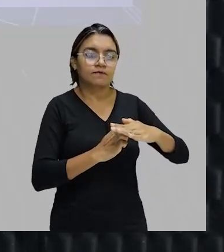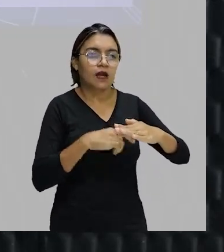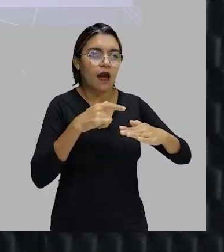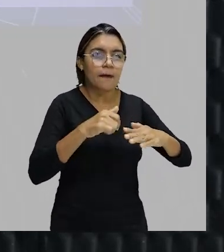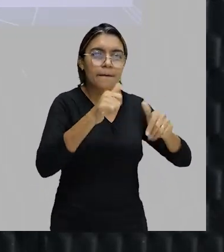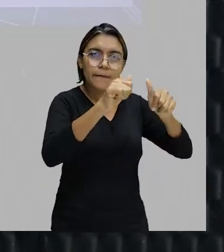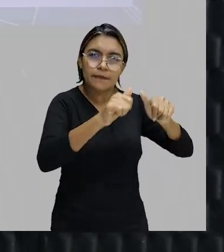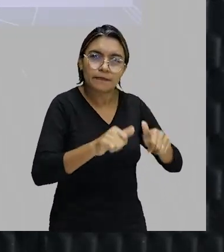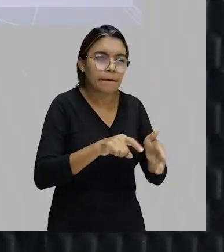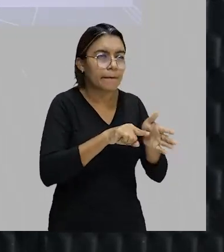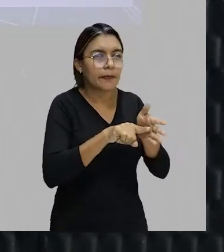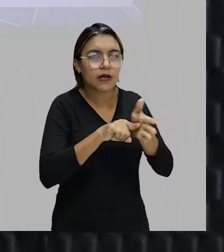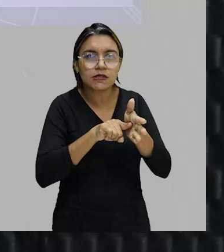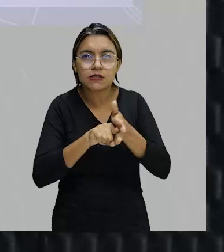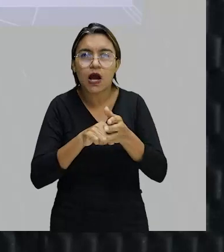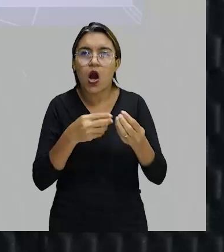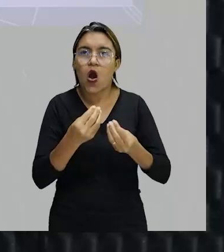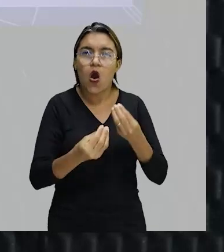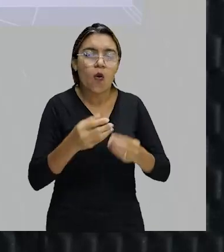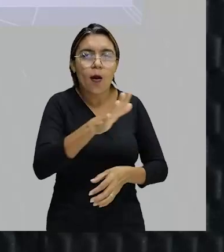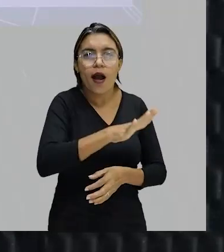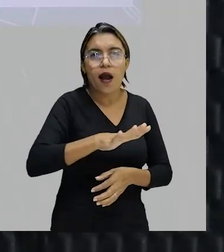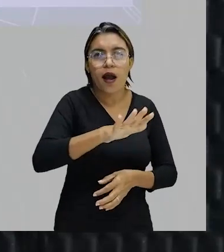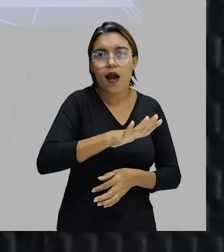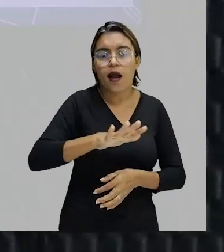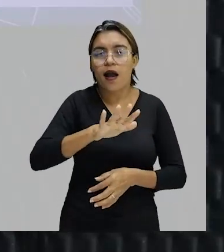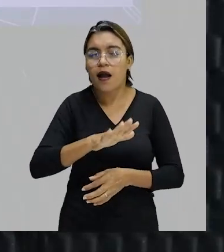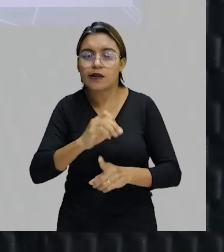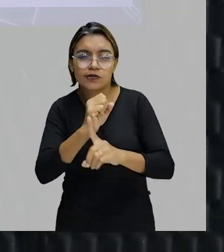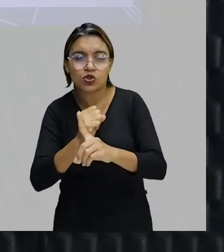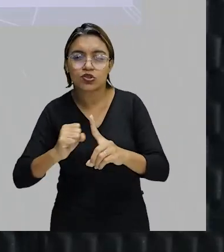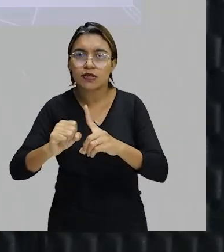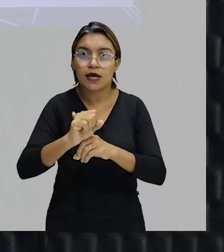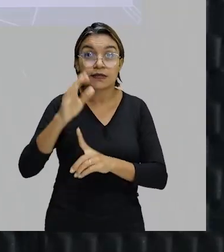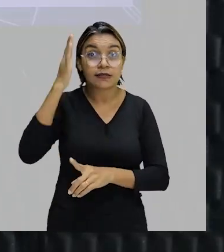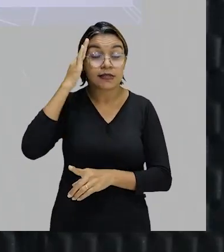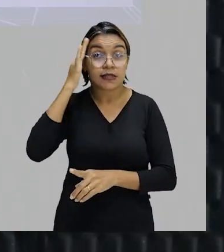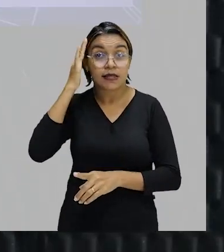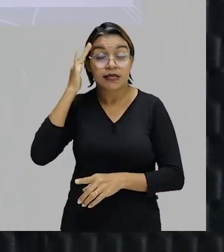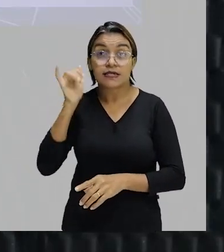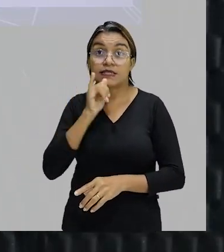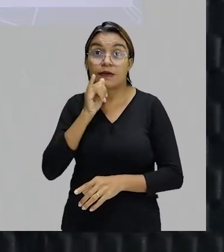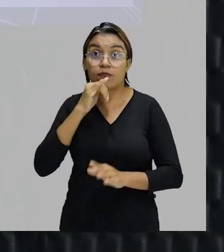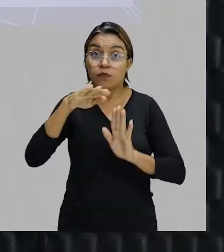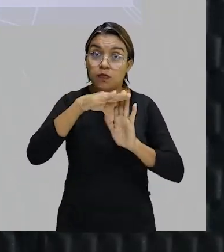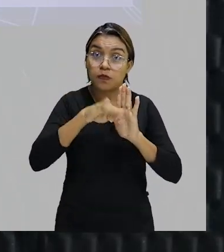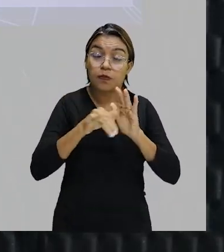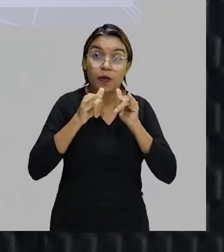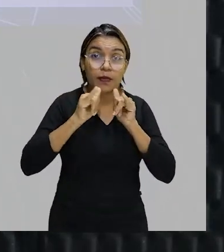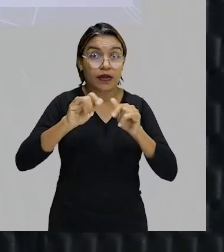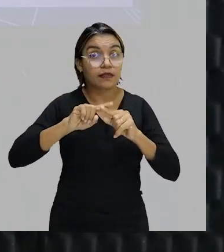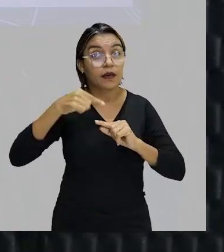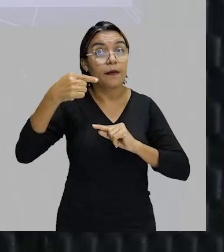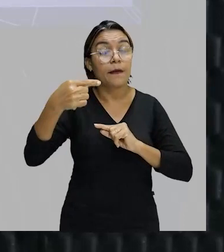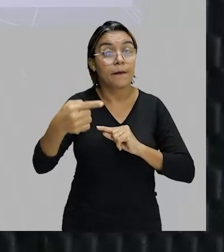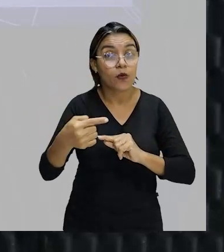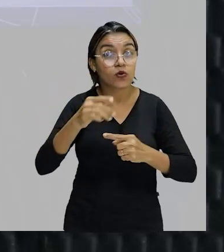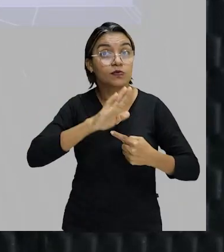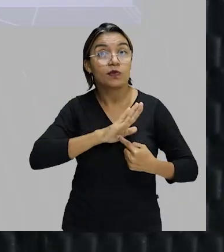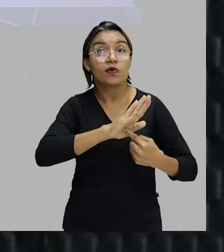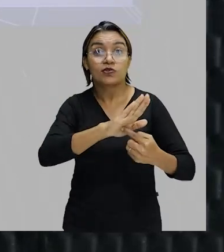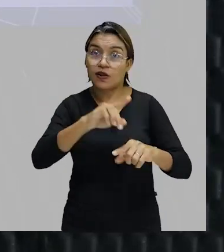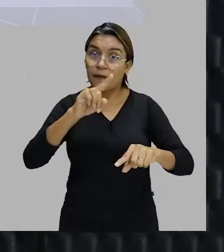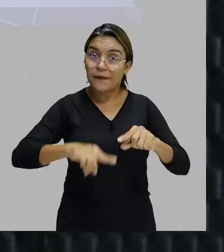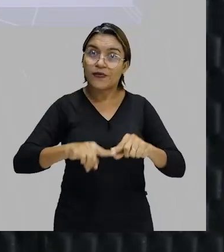e, principalmente, criar as tendências na sociedade através da propaganda para depois lançar os seus